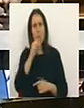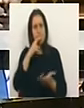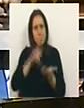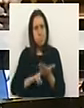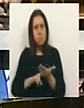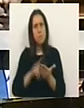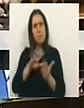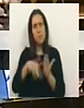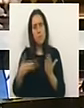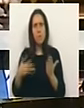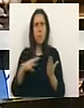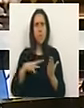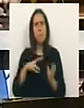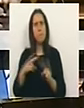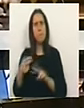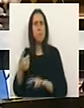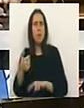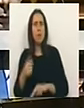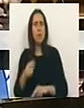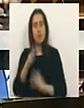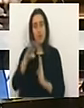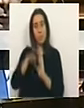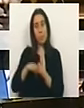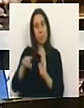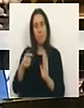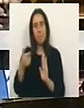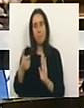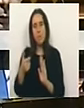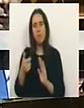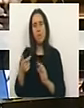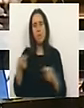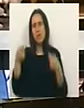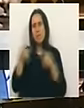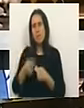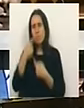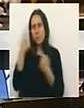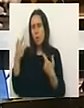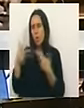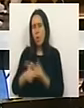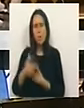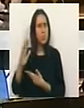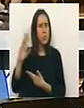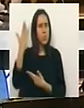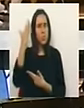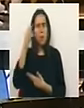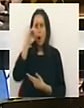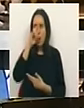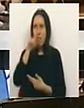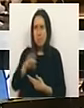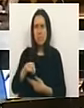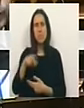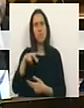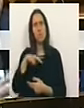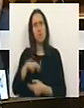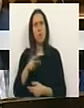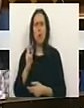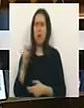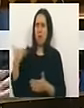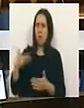um programa B. Esse programa B teve o maior corte de investimento público de que há memória em Portugal em muitas dezenas de anos,